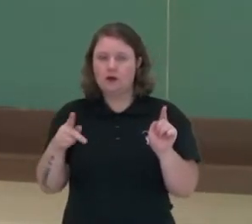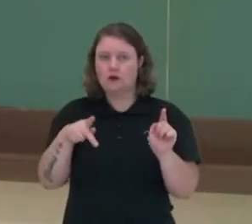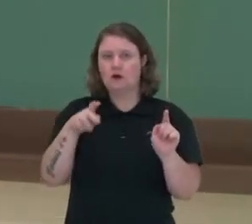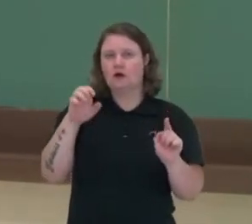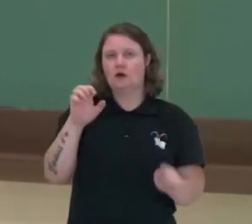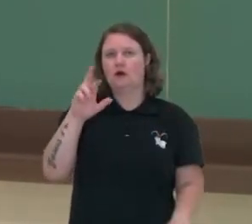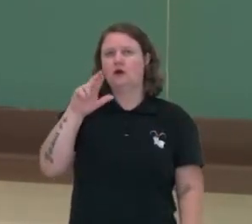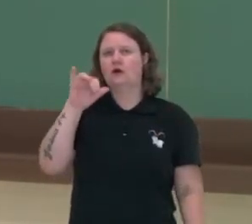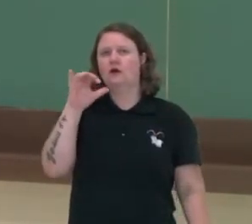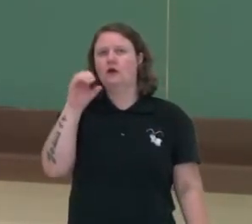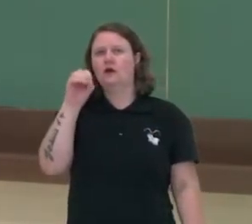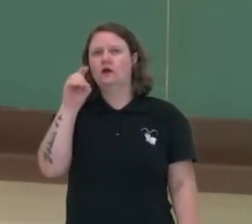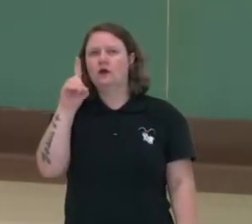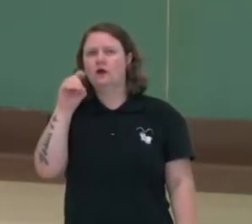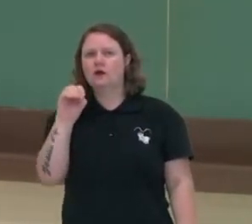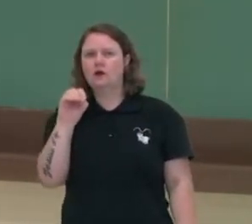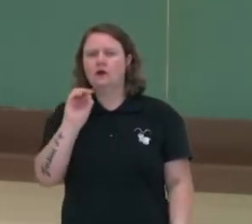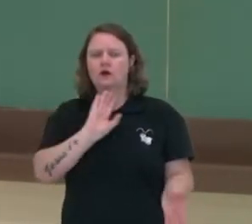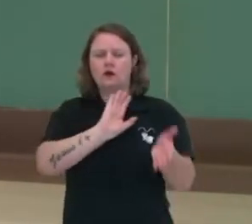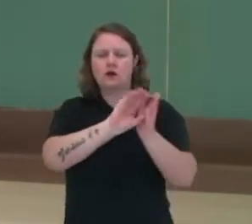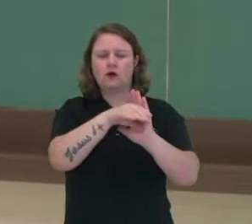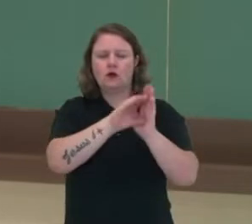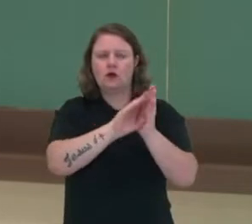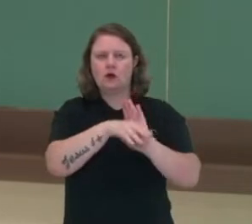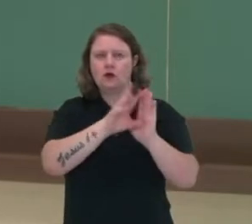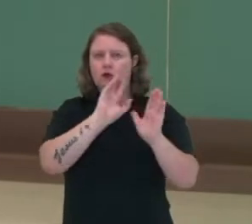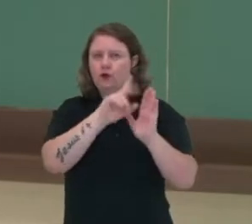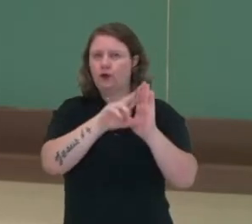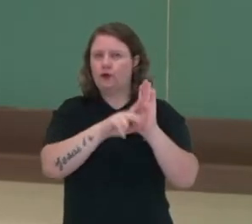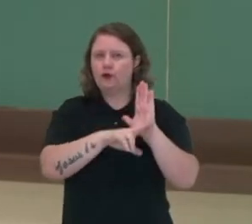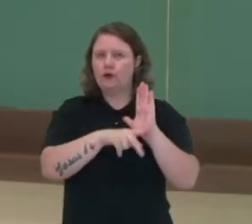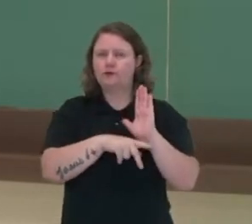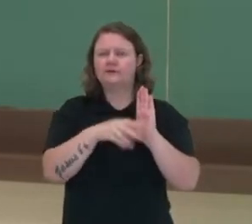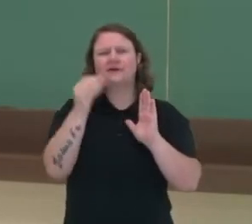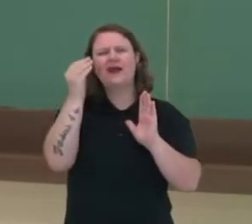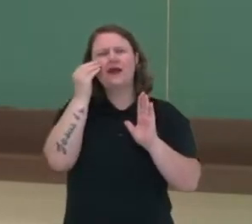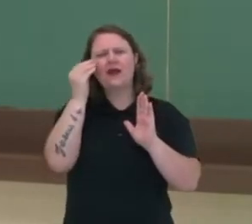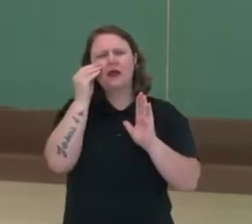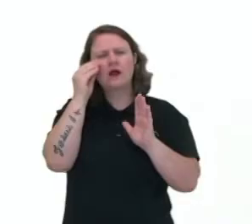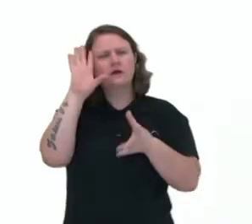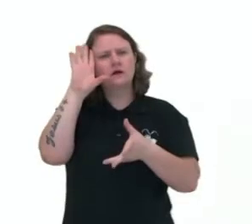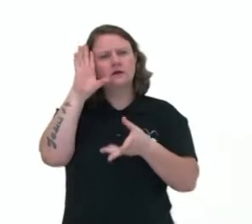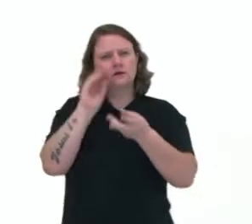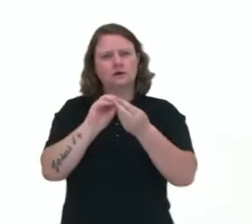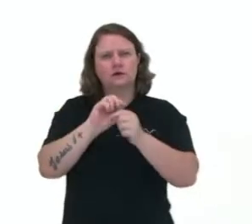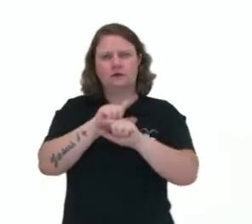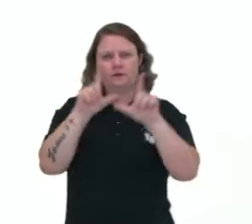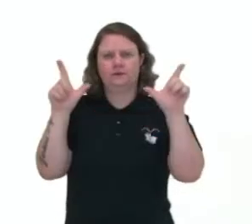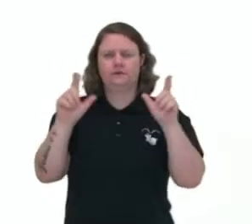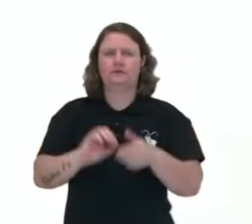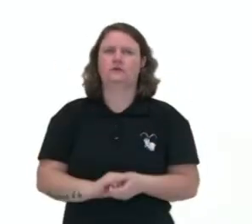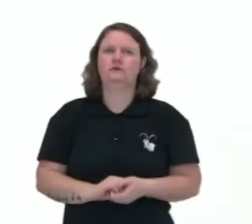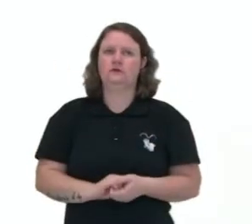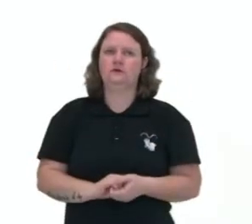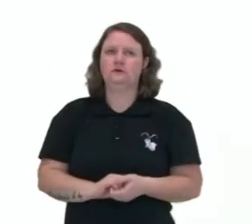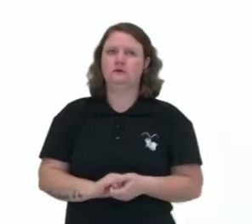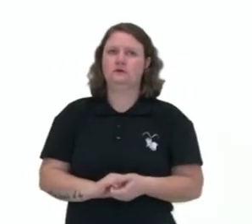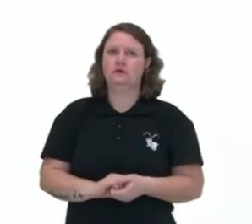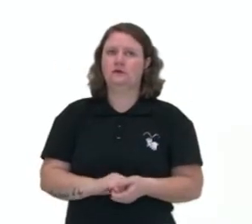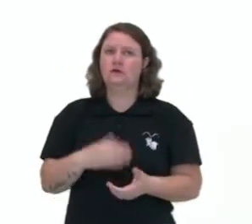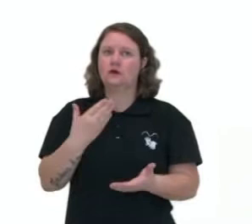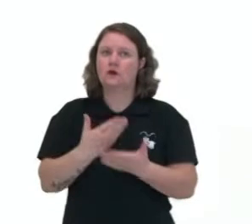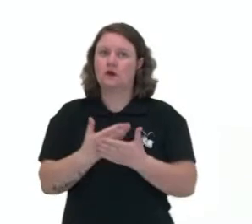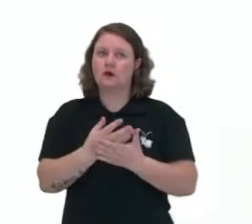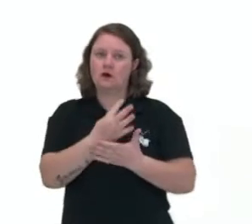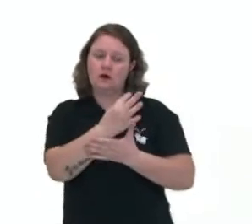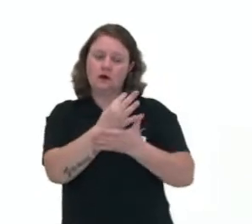composto, né? São vários conceitos e nós vamos procurar entendê-los melhor agora, certo? Então, nesta aula, nós vamos ler trechos